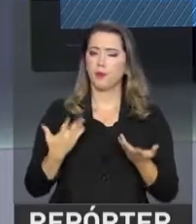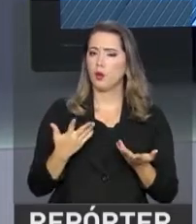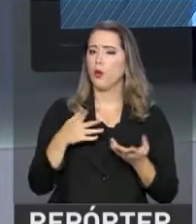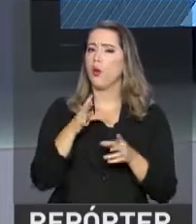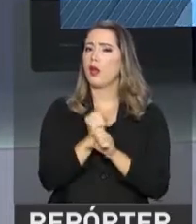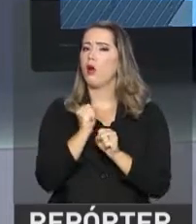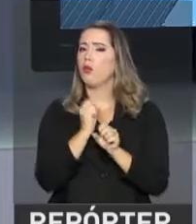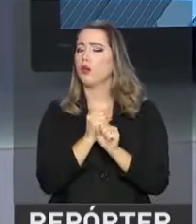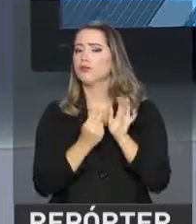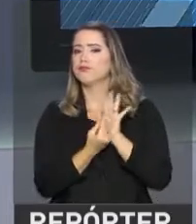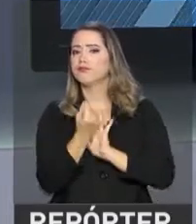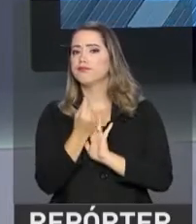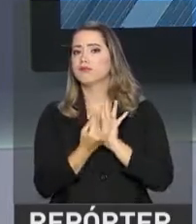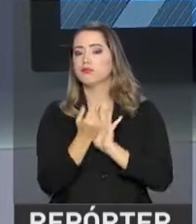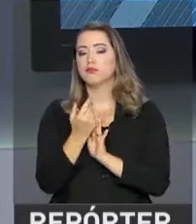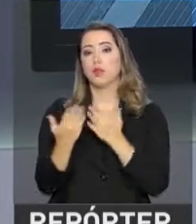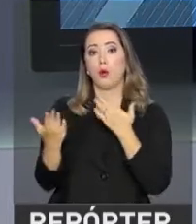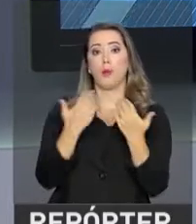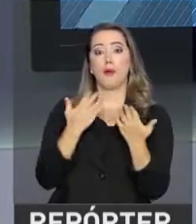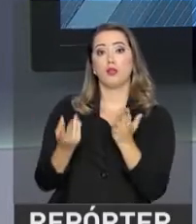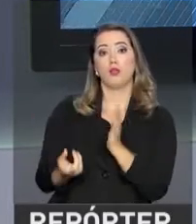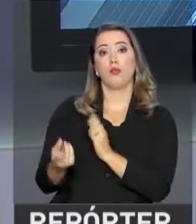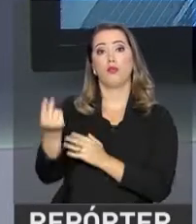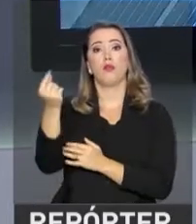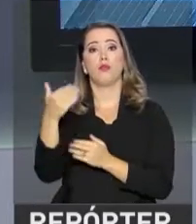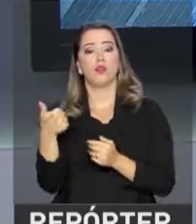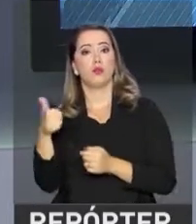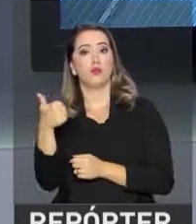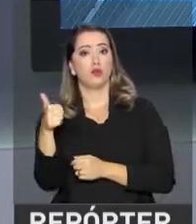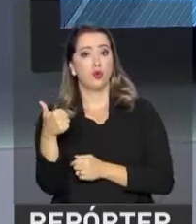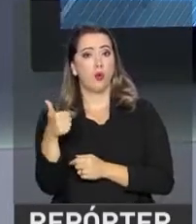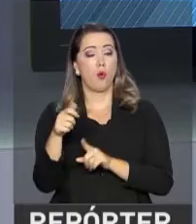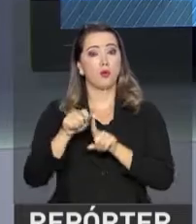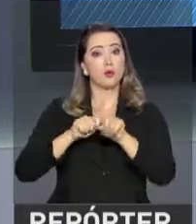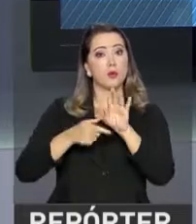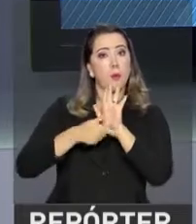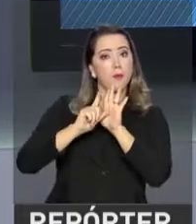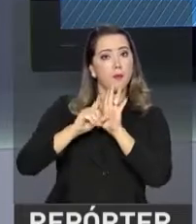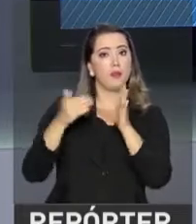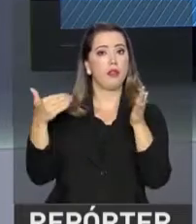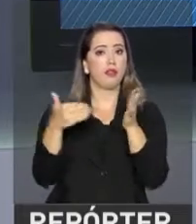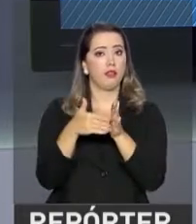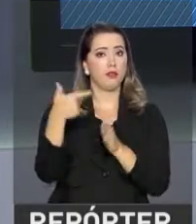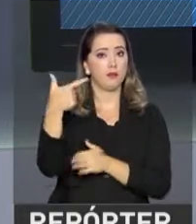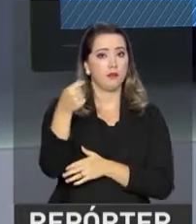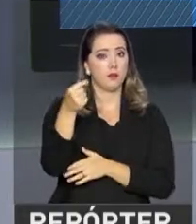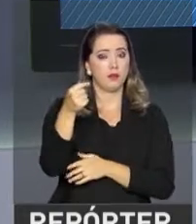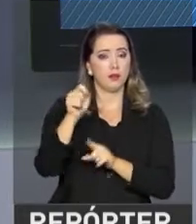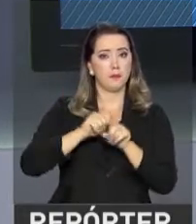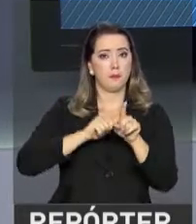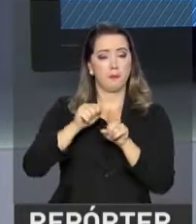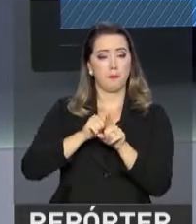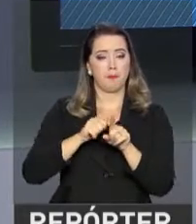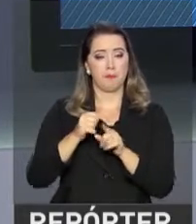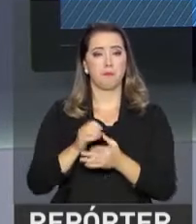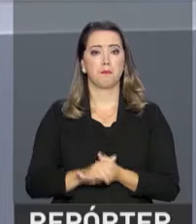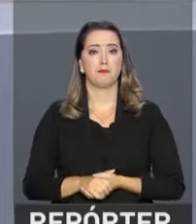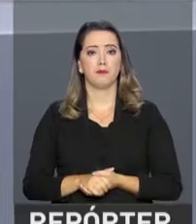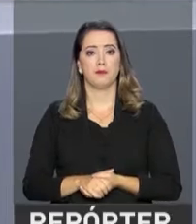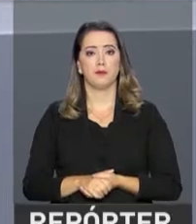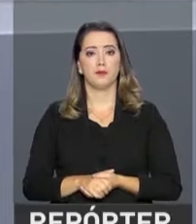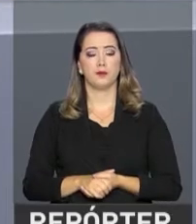com base nos preços coletados entre os dias 11 do mês anterior e 10 do mês de referência